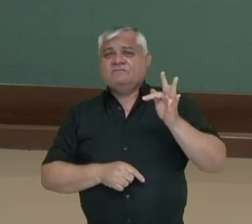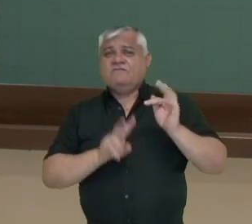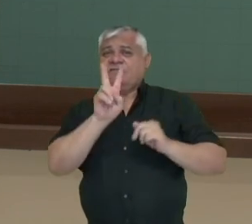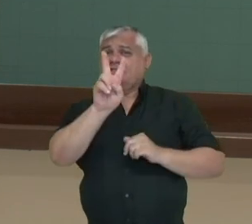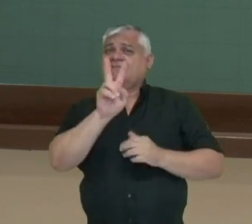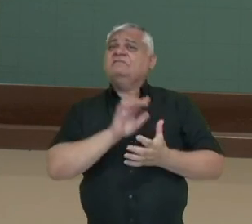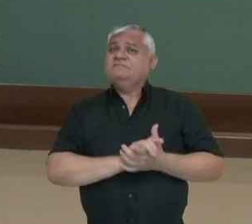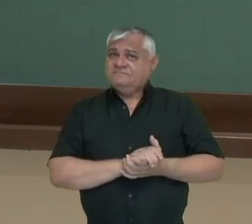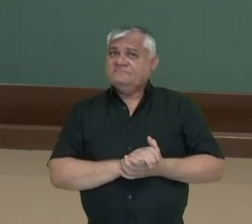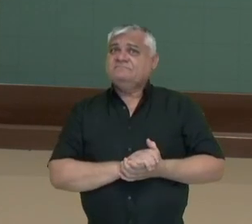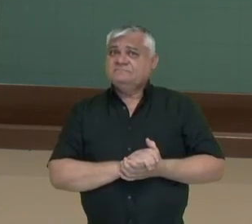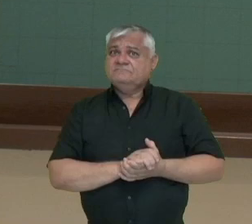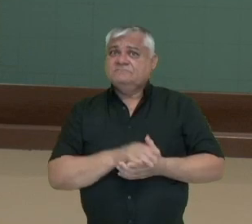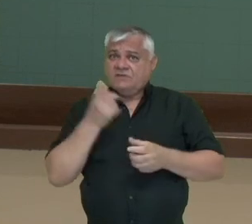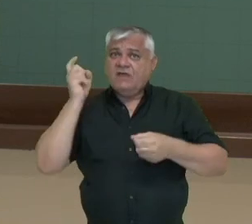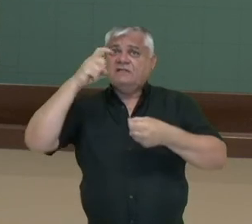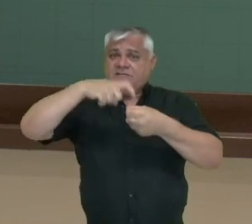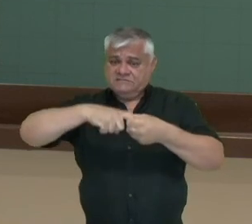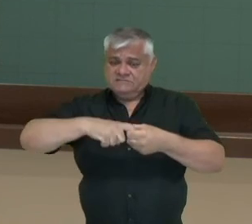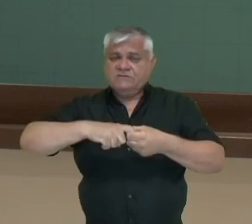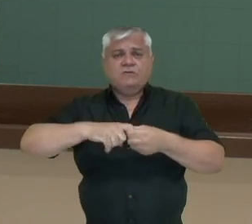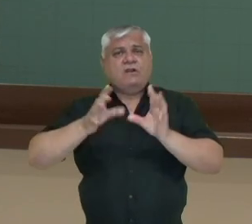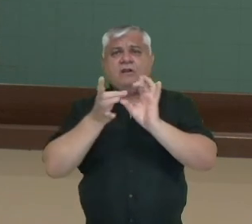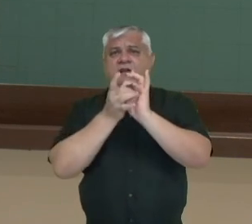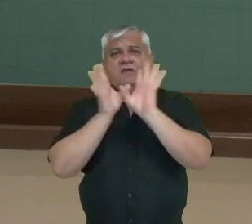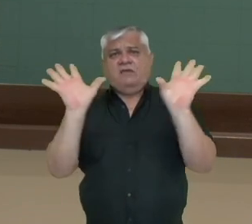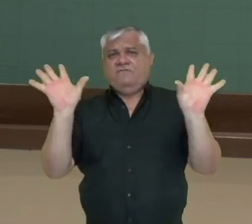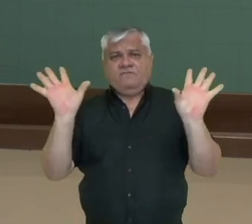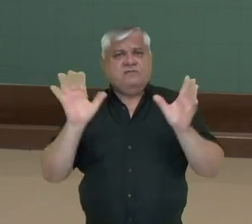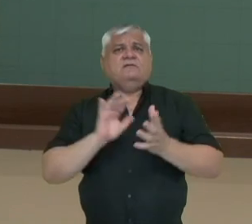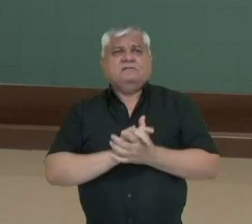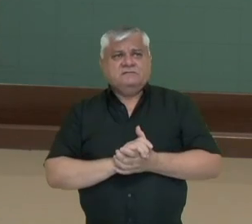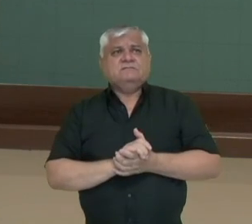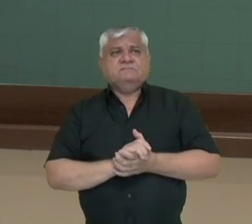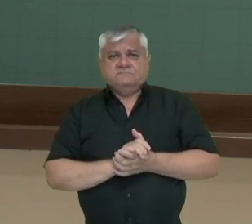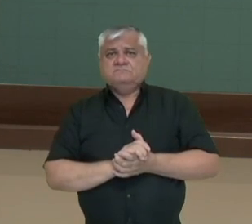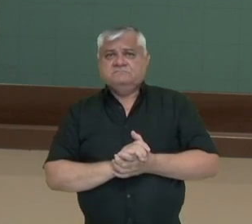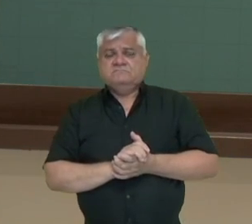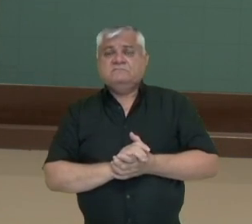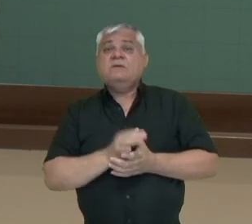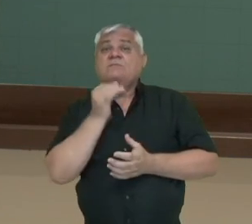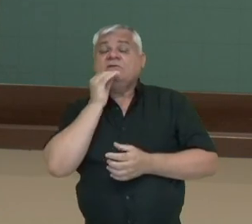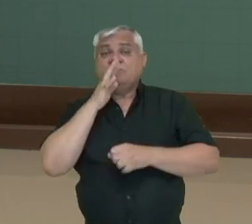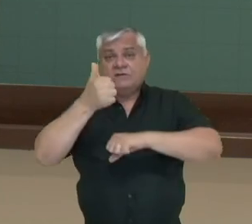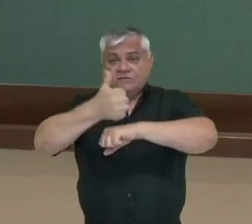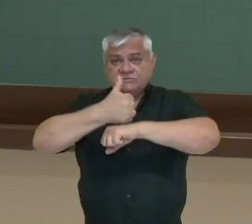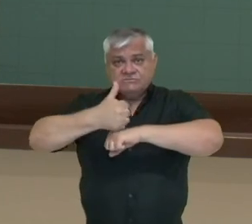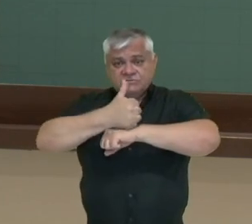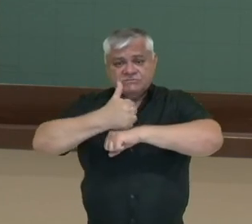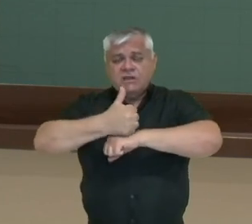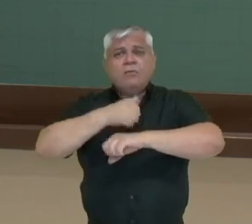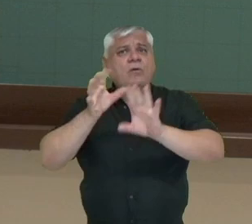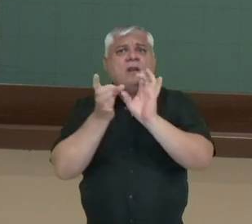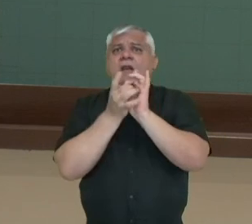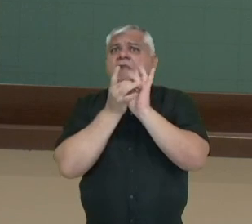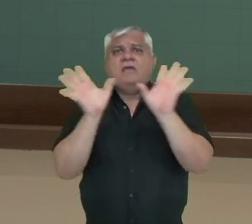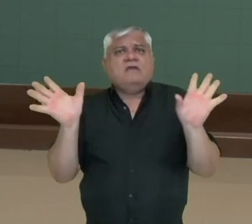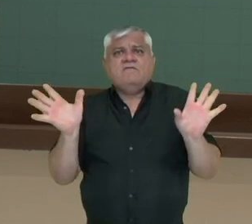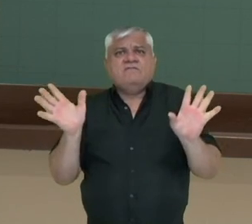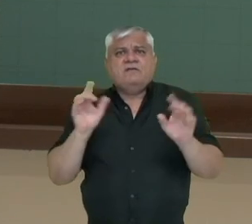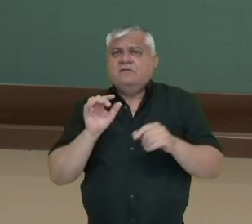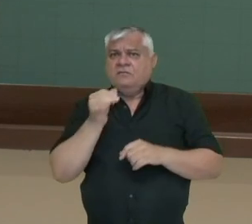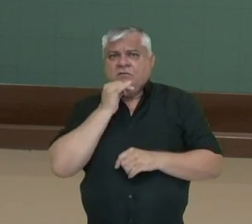a adesão é voluntária, eu bati bastante nessa questão. E a gestão é democrática, então não é